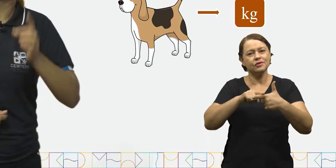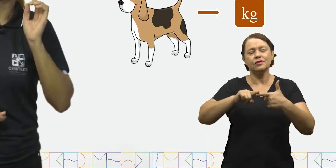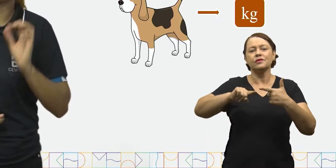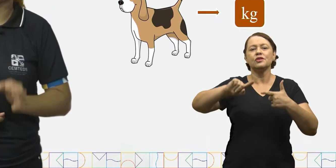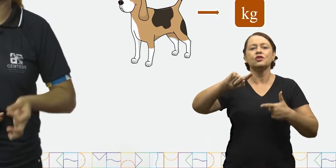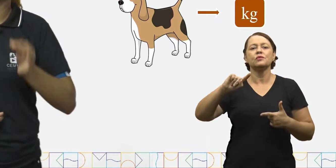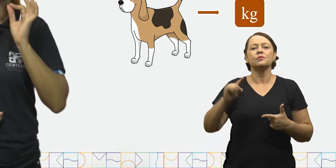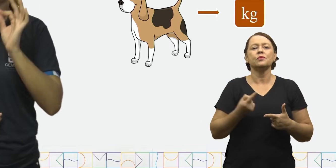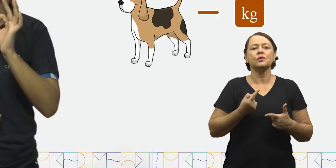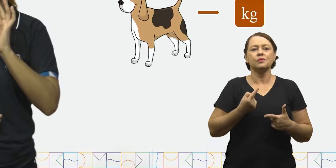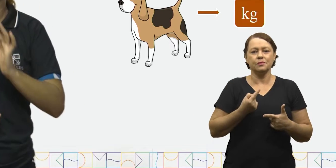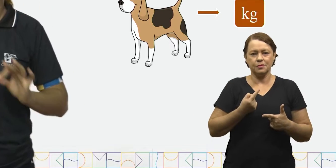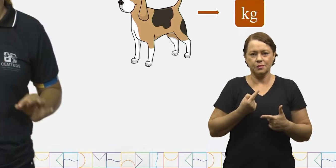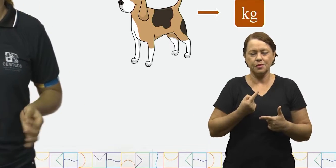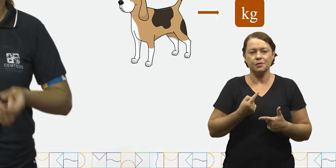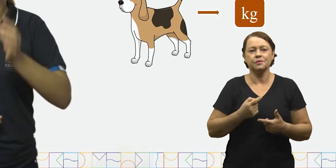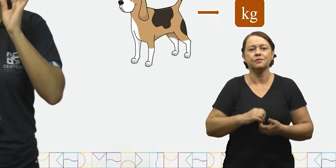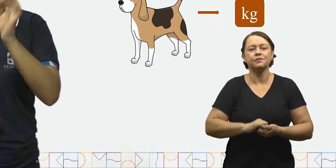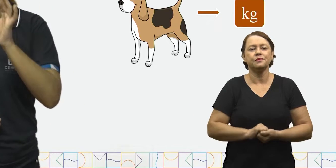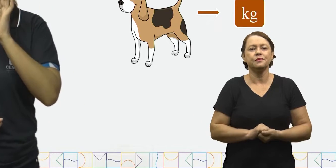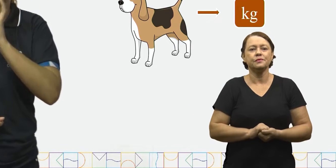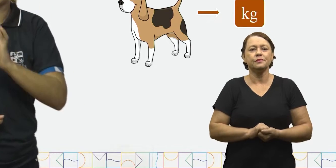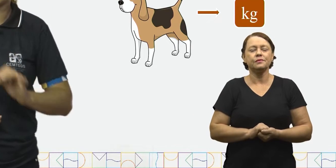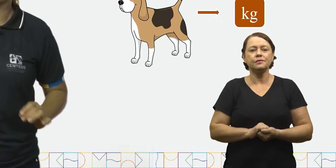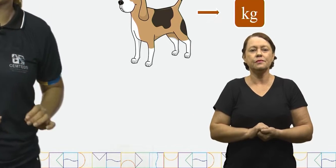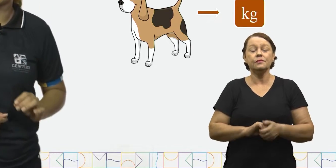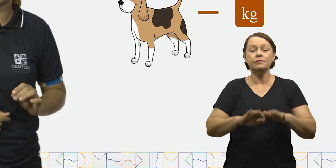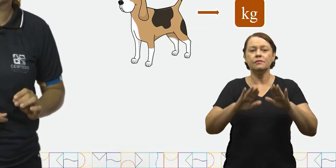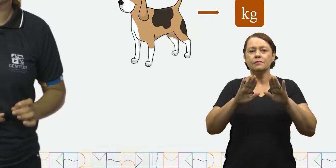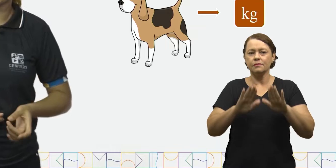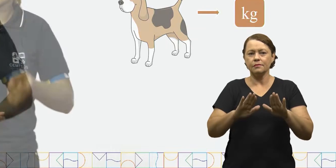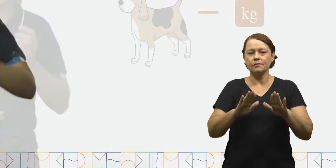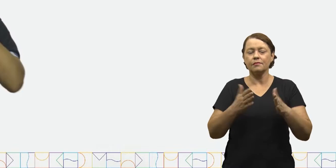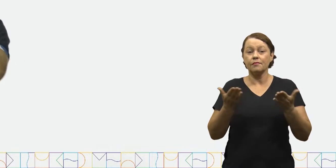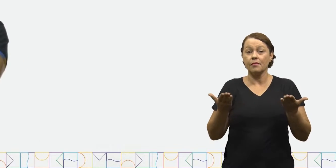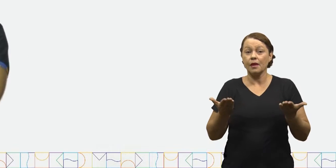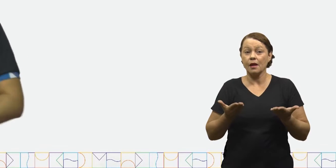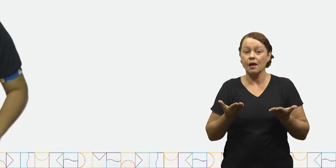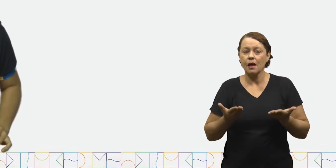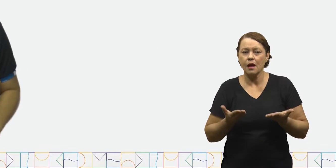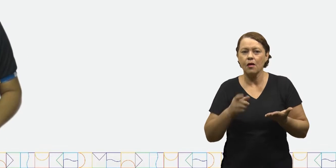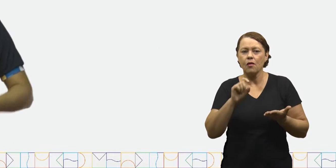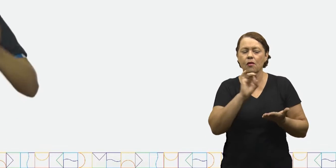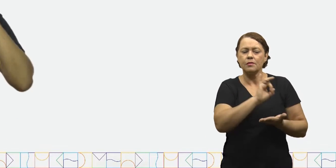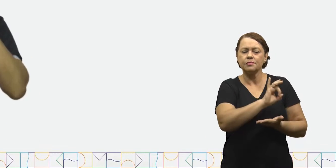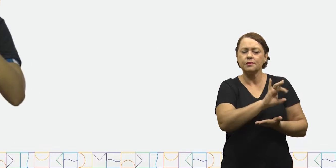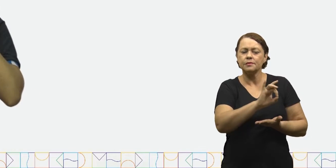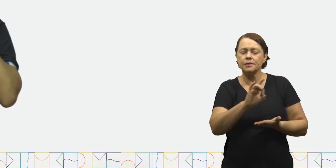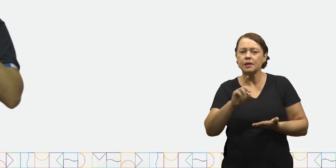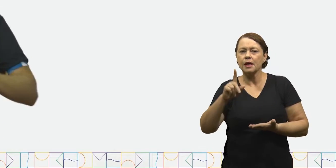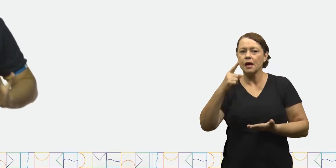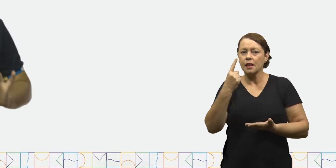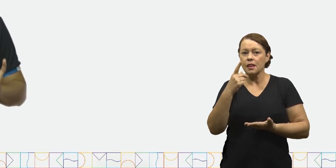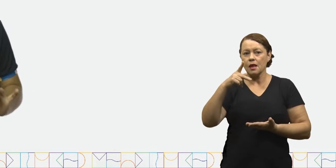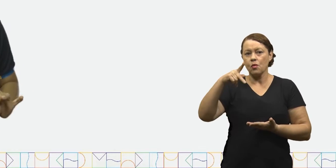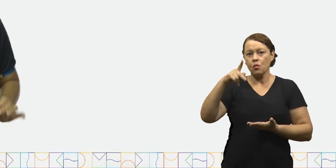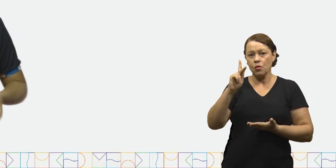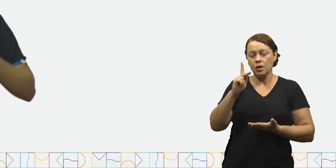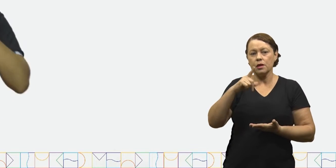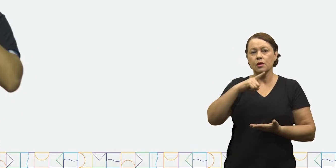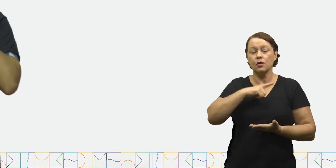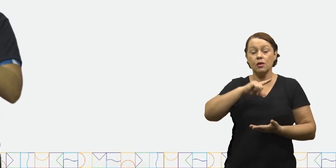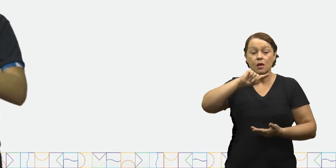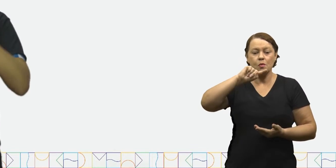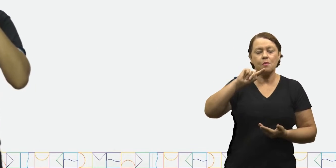grama, basta dividirmos o valor por 1000. Olha só, para cada 1